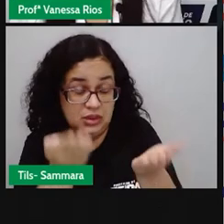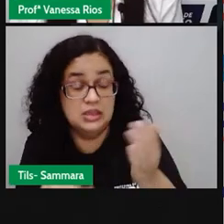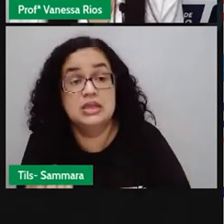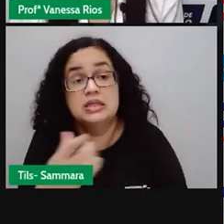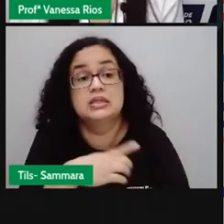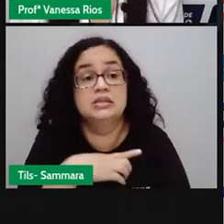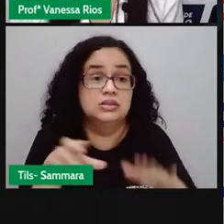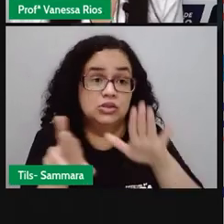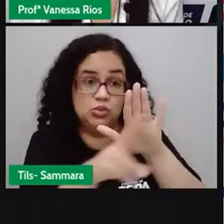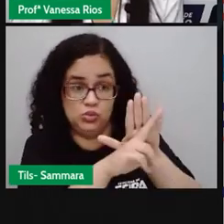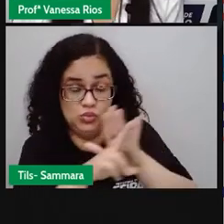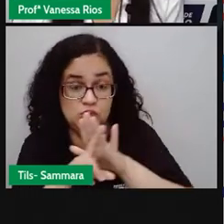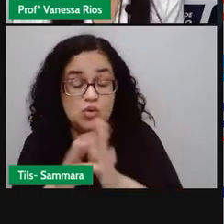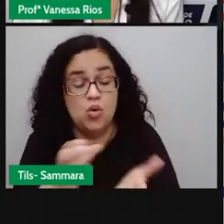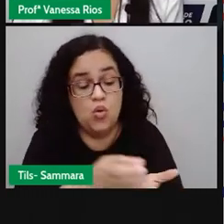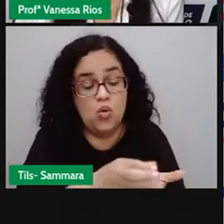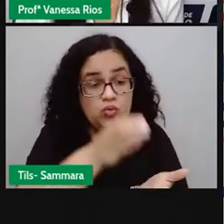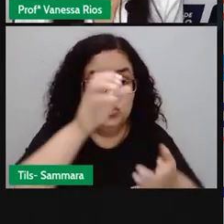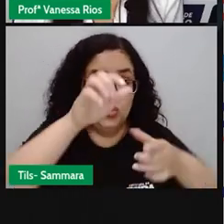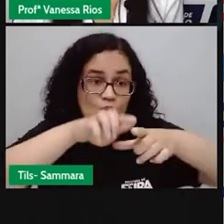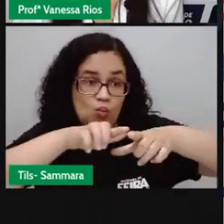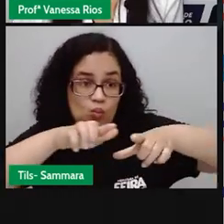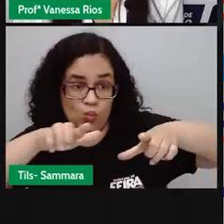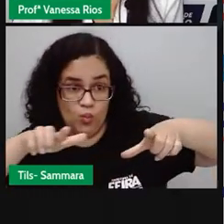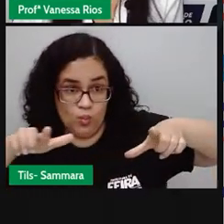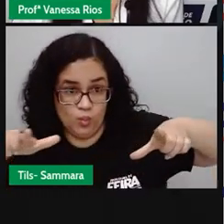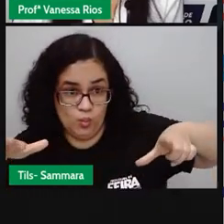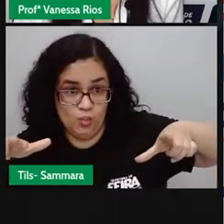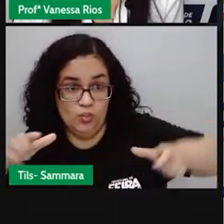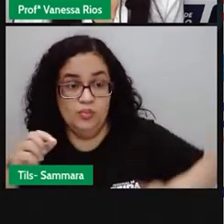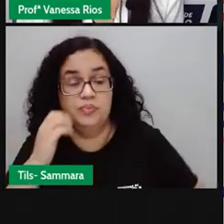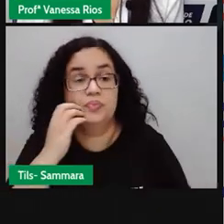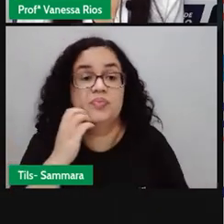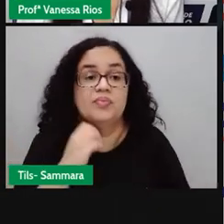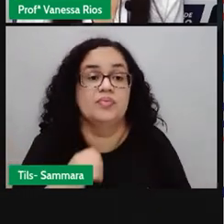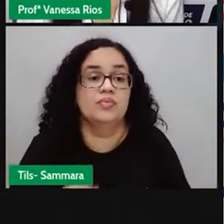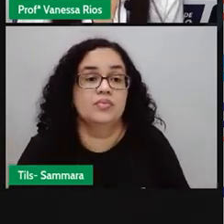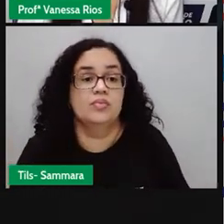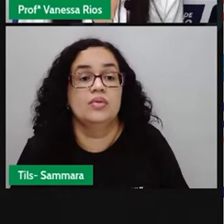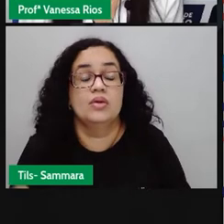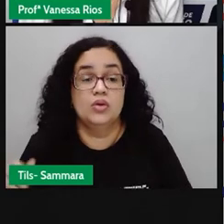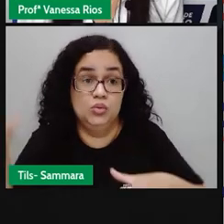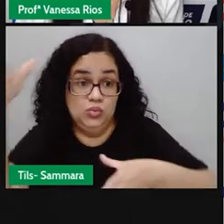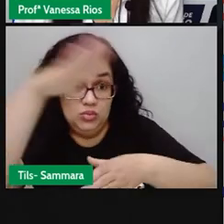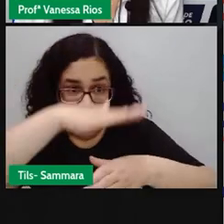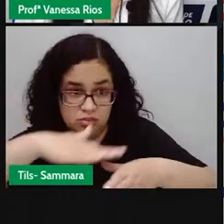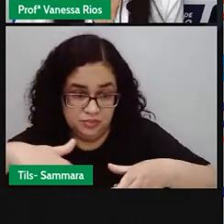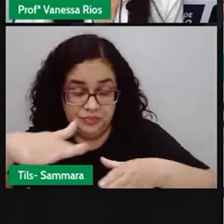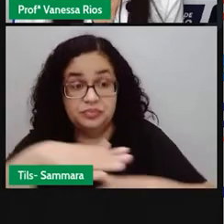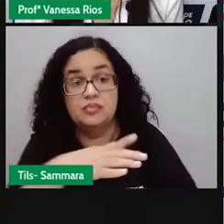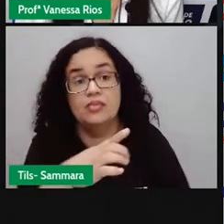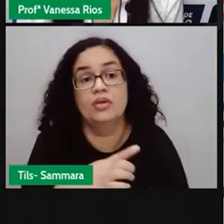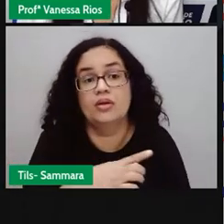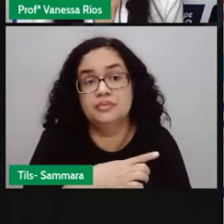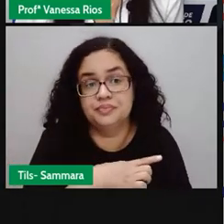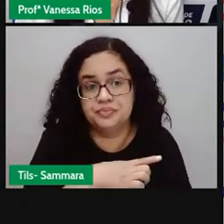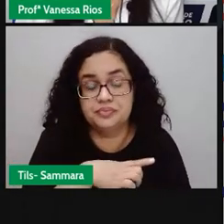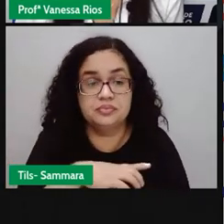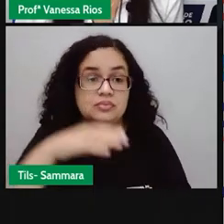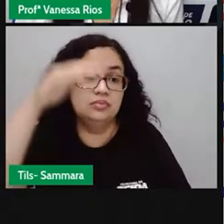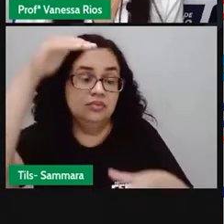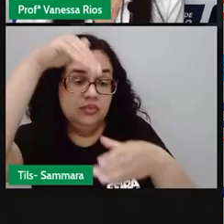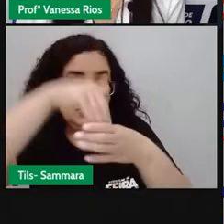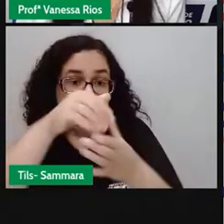seria representado aí pelo copo vazio, porque aí está relacionado, né, ao espaço que possui aí dentro